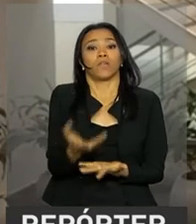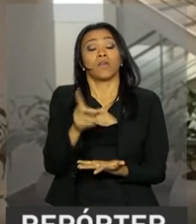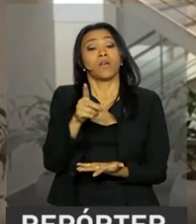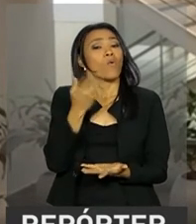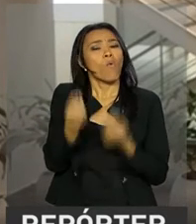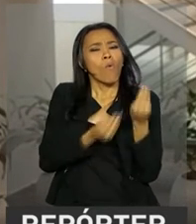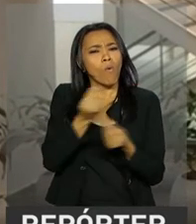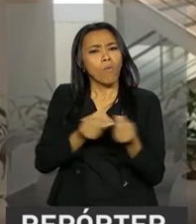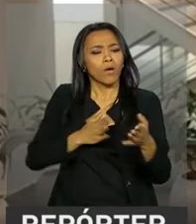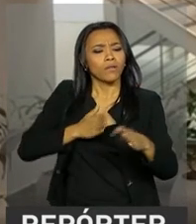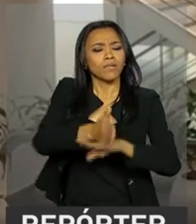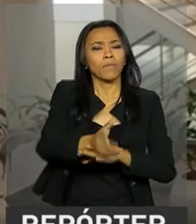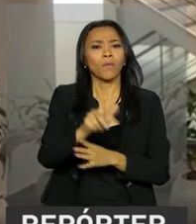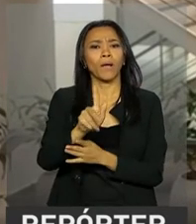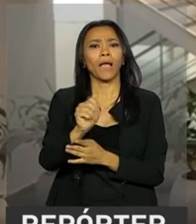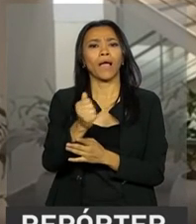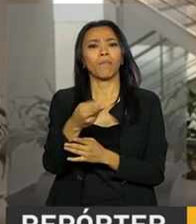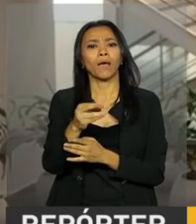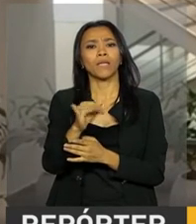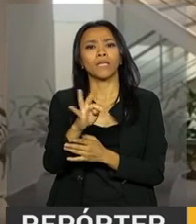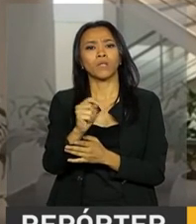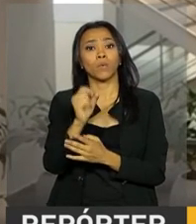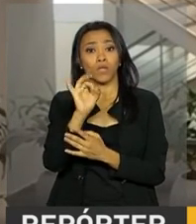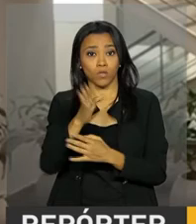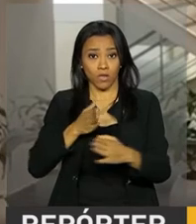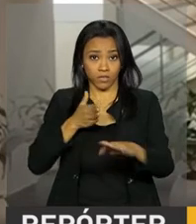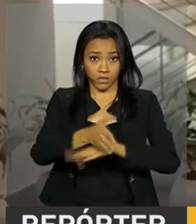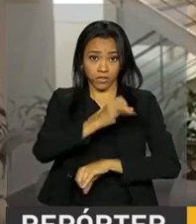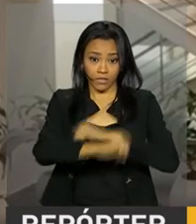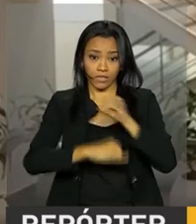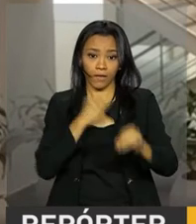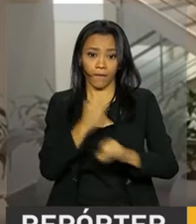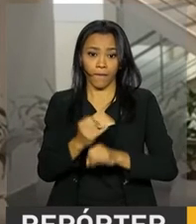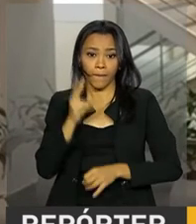ter acesso aos gabaritos do ENADE, é só acessar o site